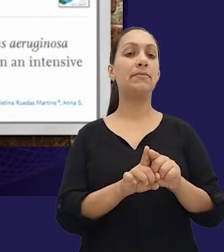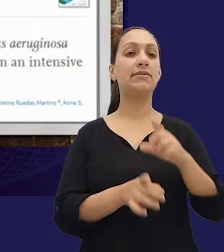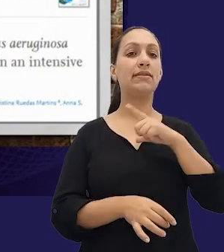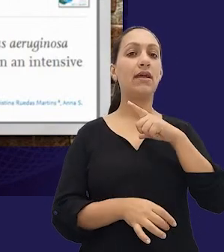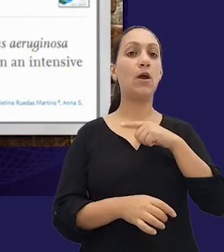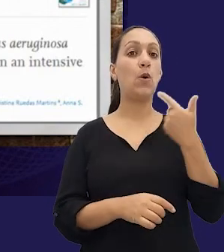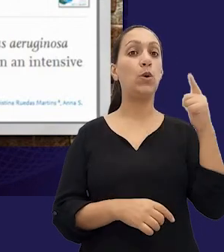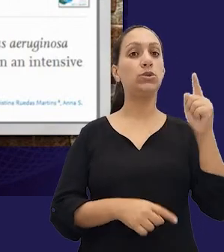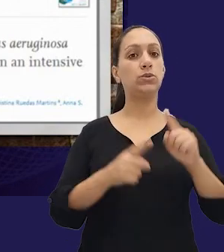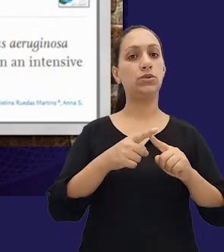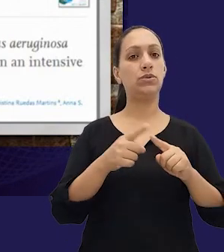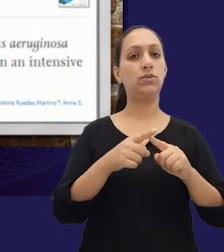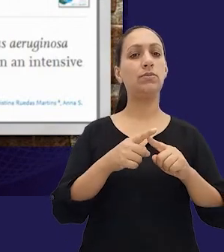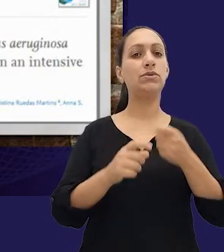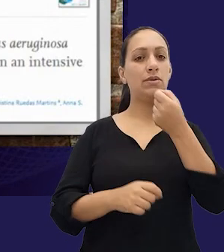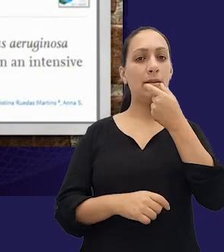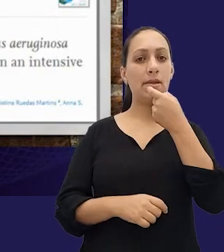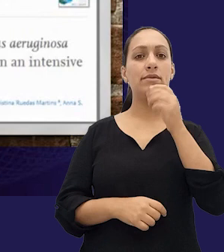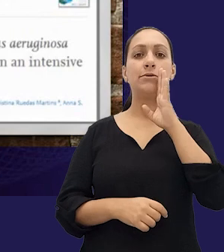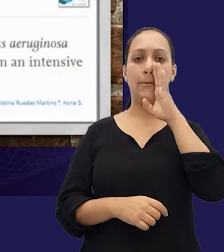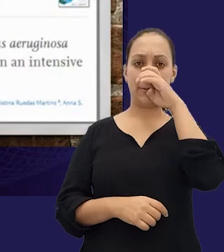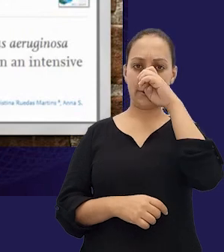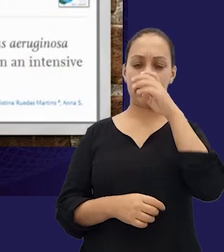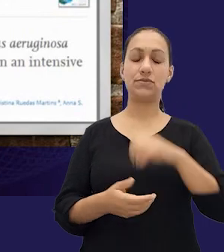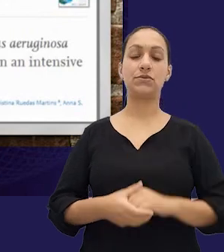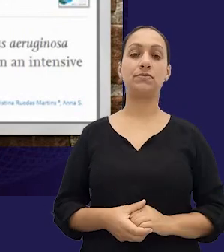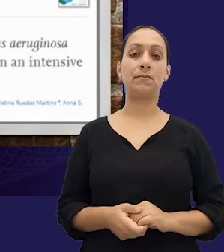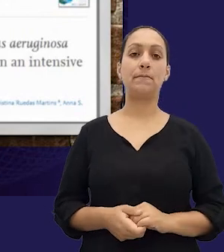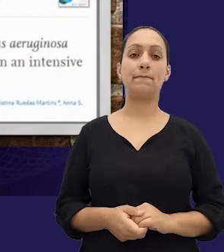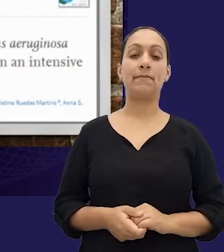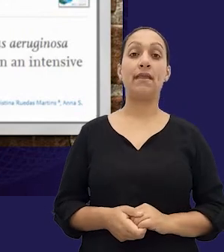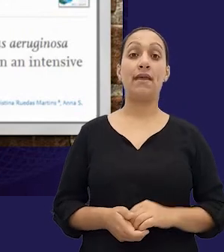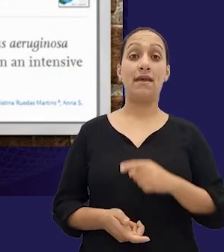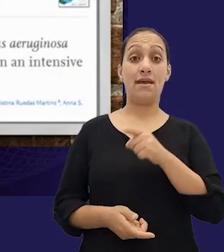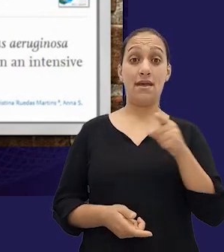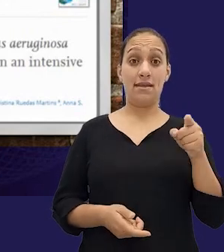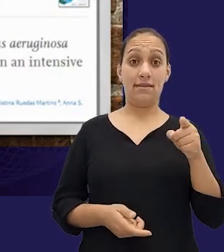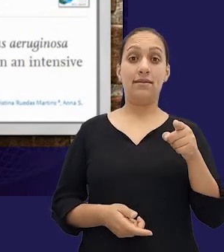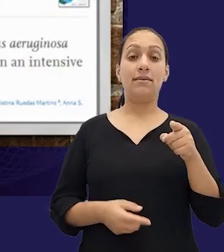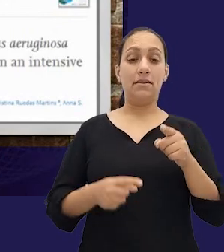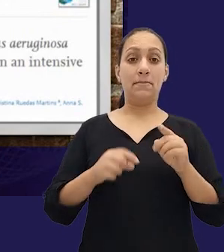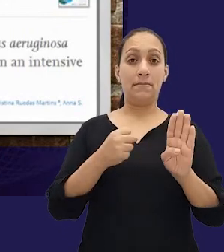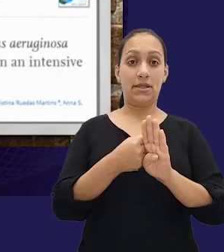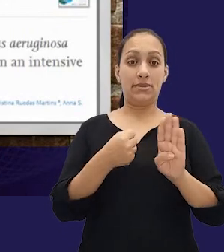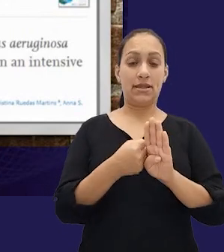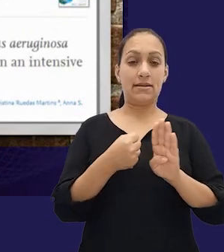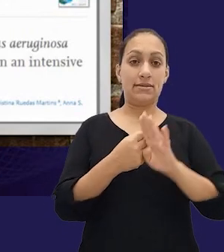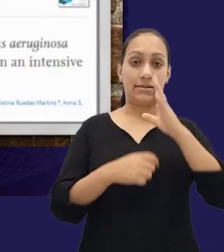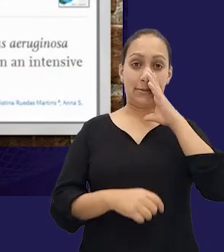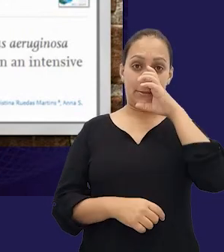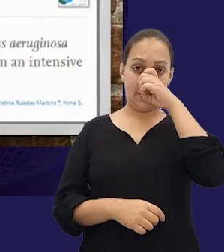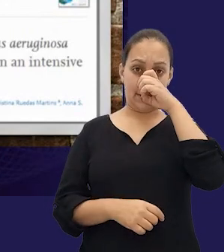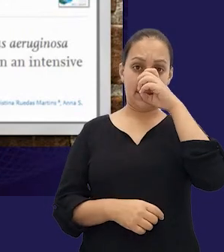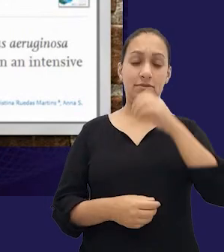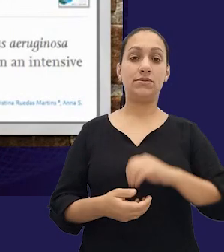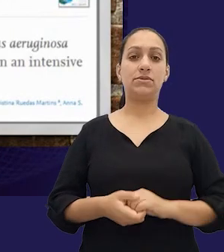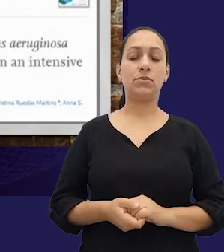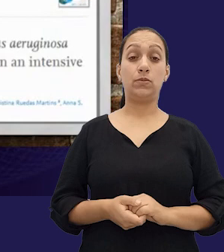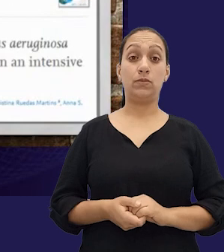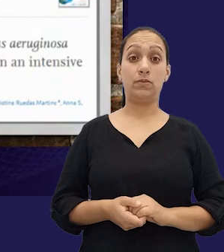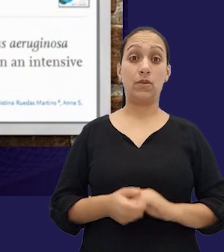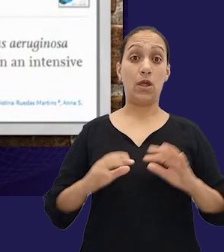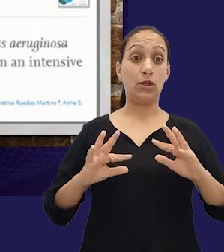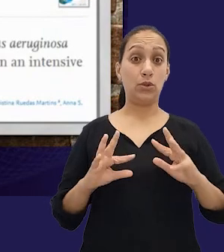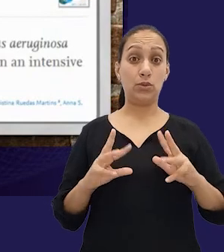resistência a outras drogas, tá? Então, essas bactérias, gente, que são resistentes a